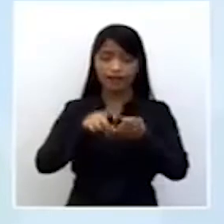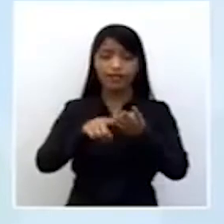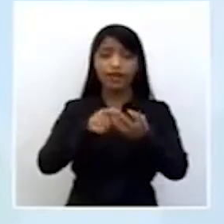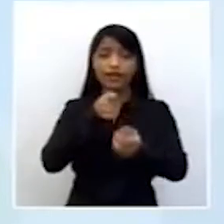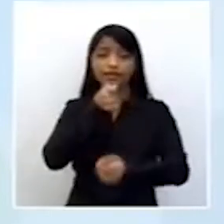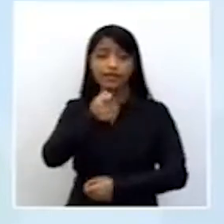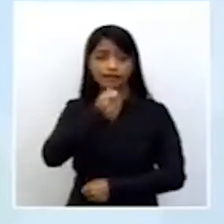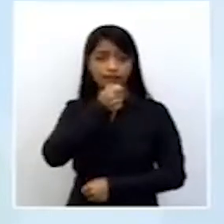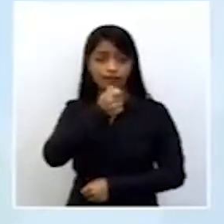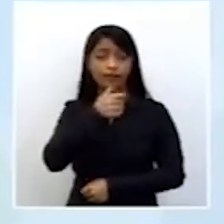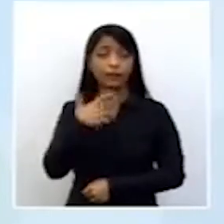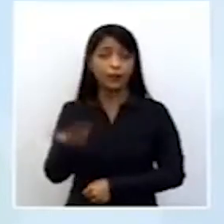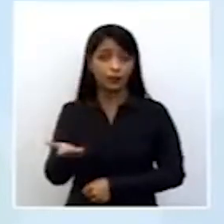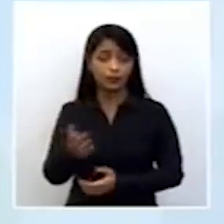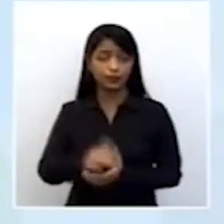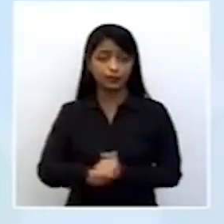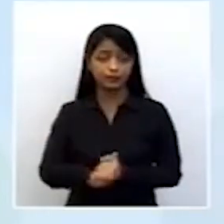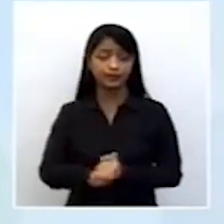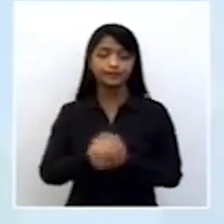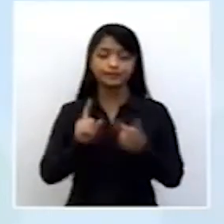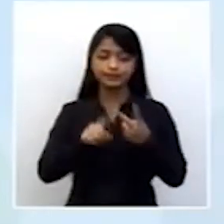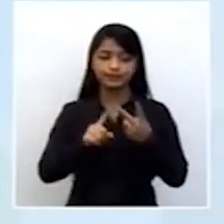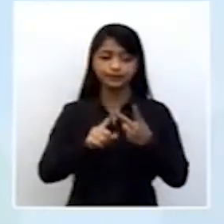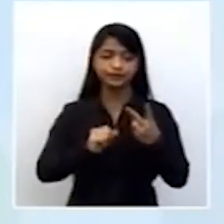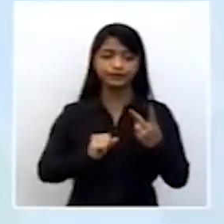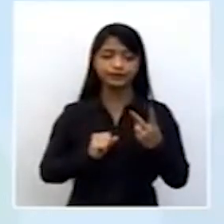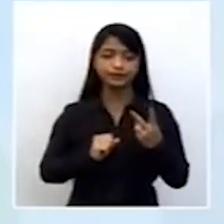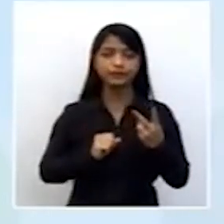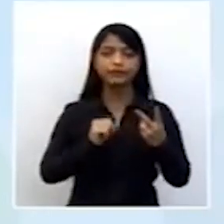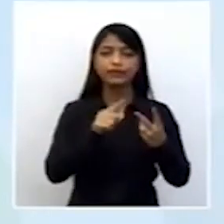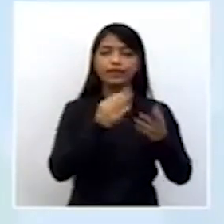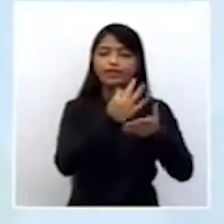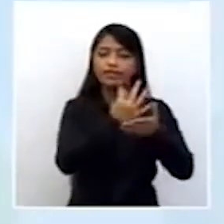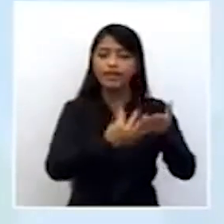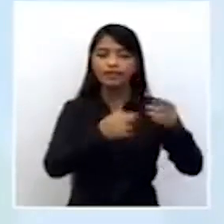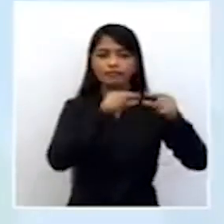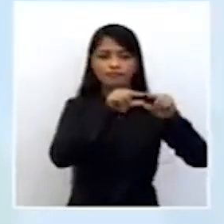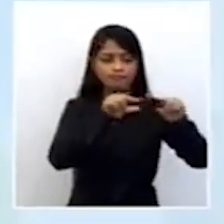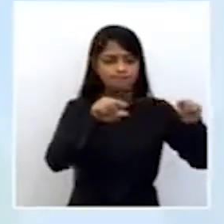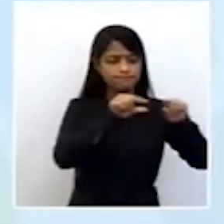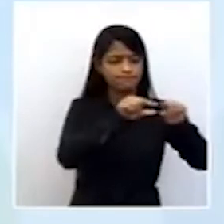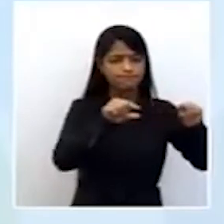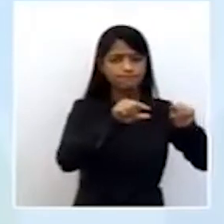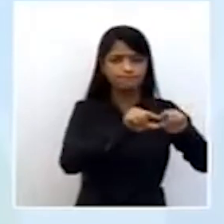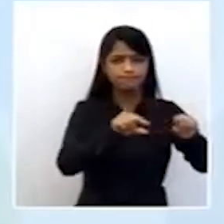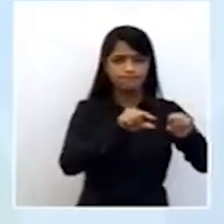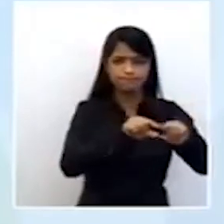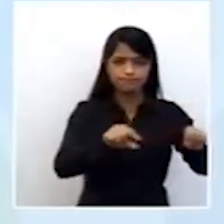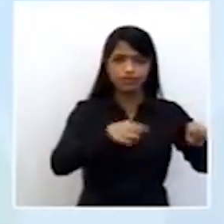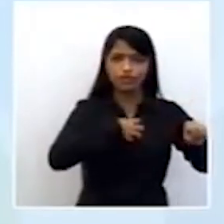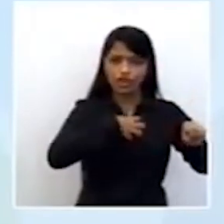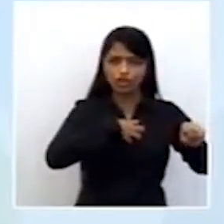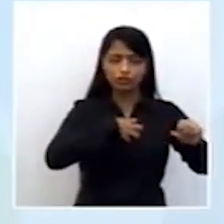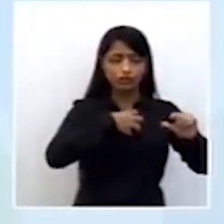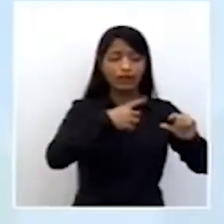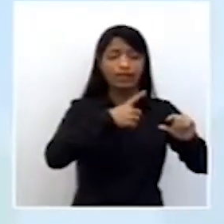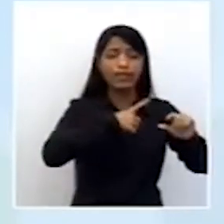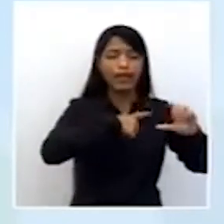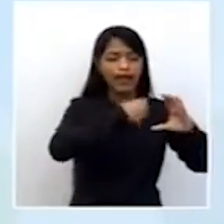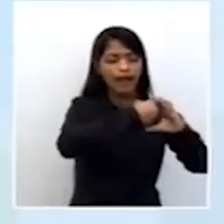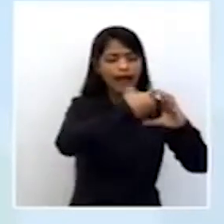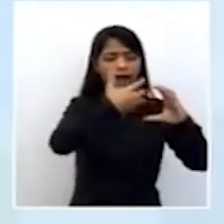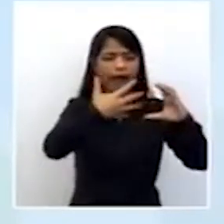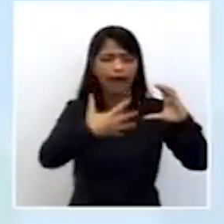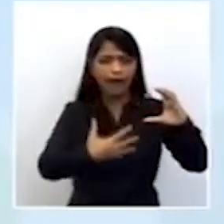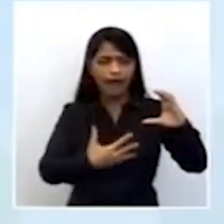entrevista. Segunda questão, quanto à estrutura, que características do texto justificam a resposta